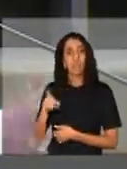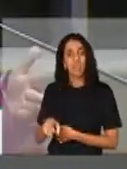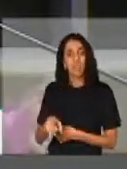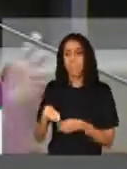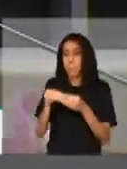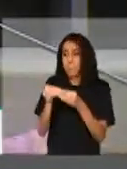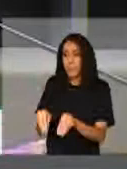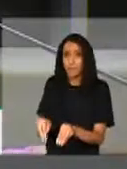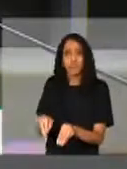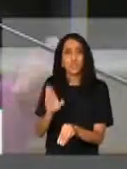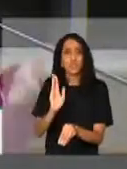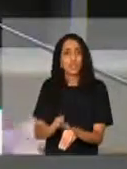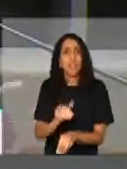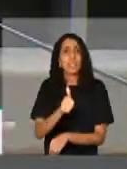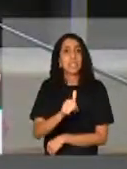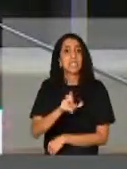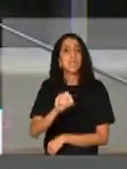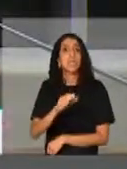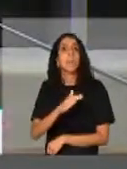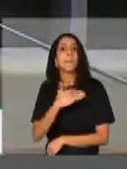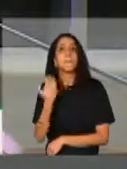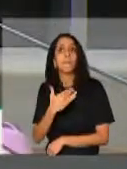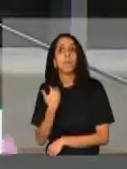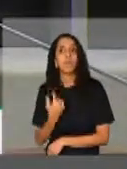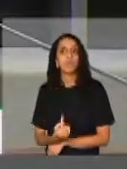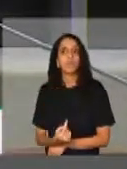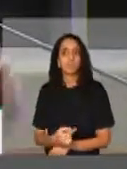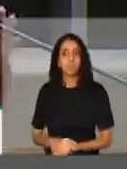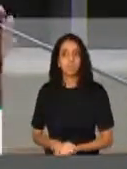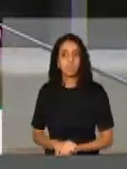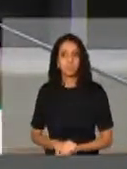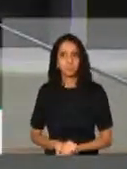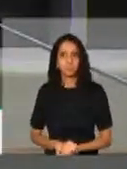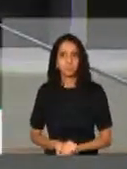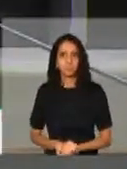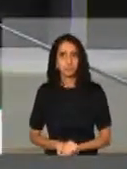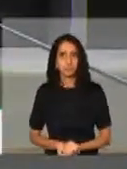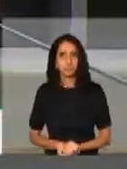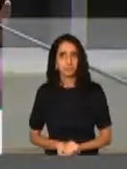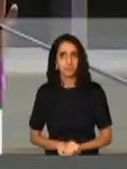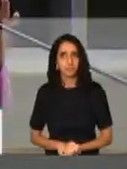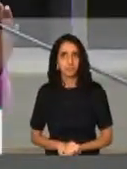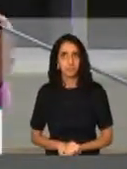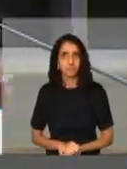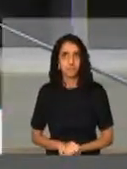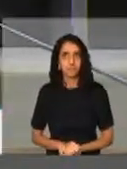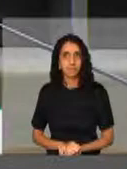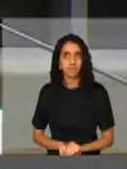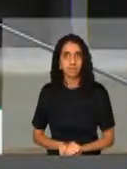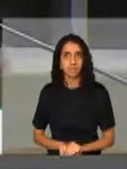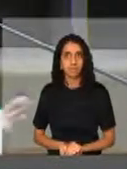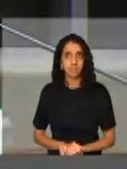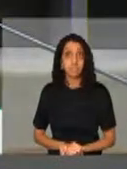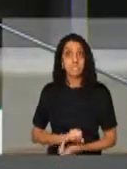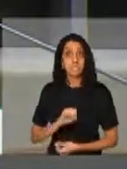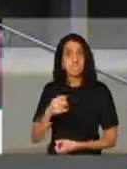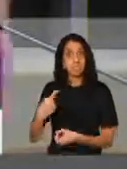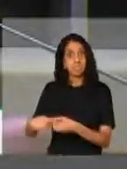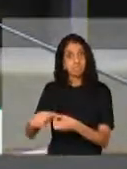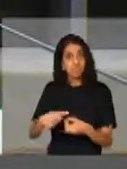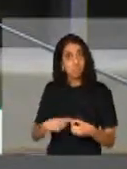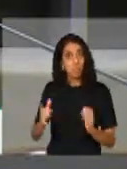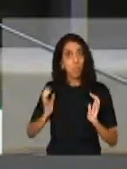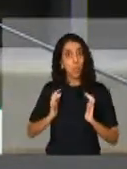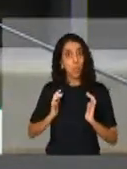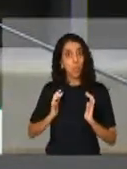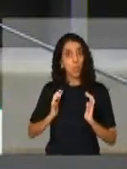já calculou mais de 150 mortes desde 2014. Conclua, deputada. Para concluir, presidente. Então, se um município rico